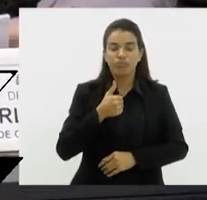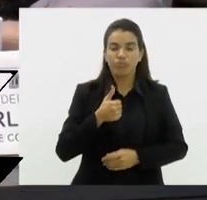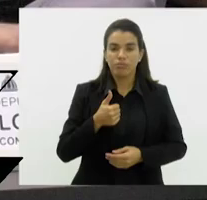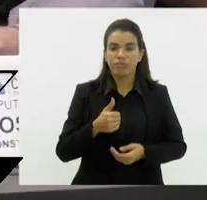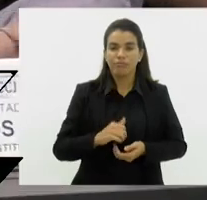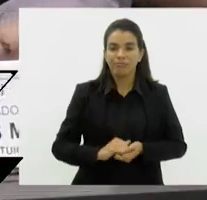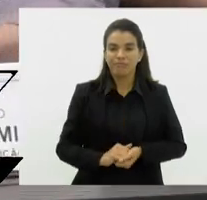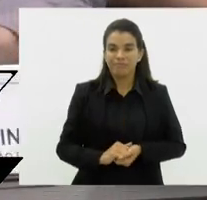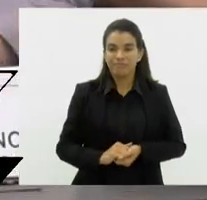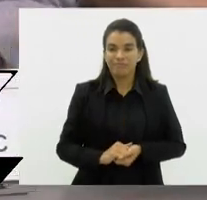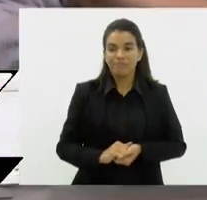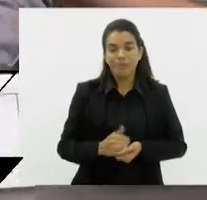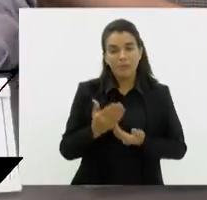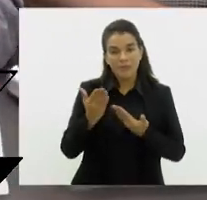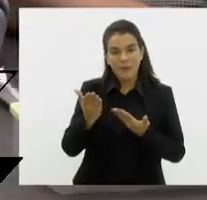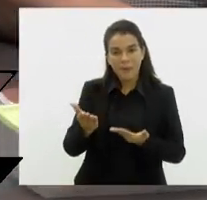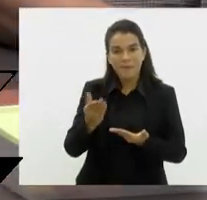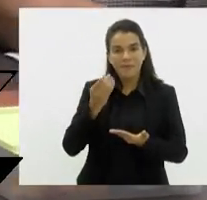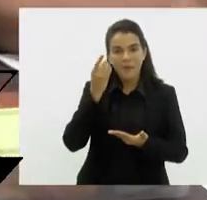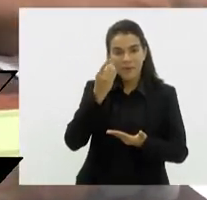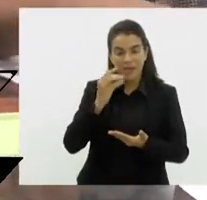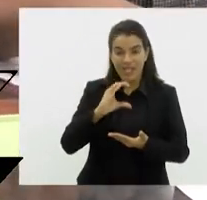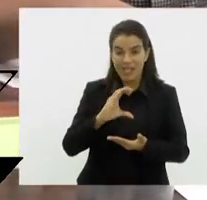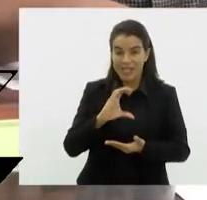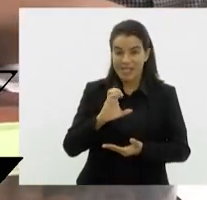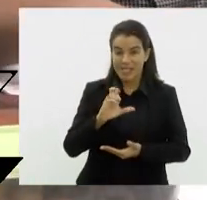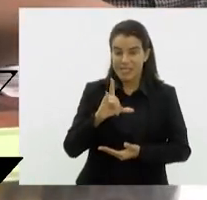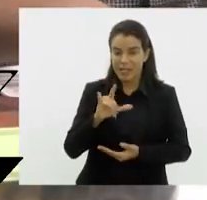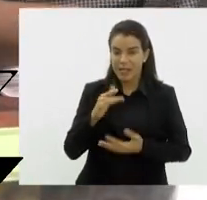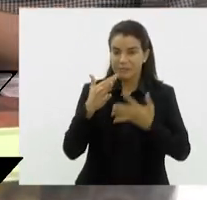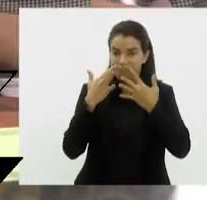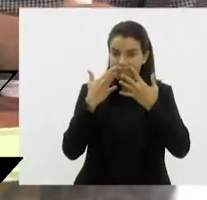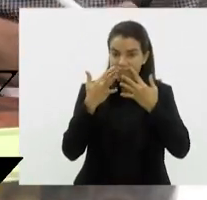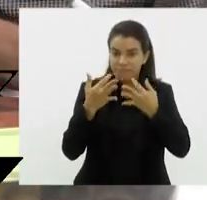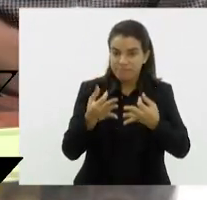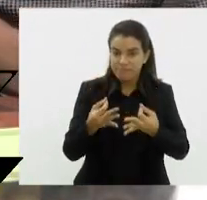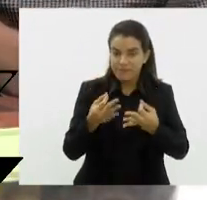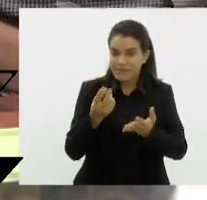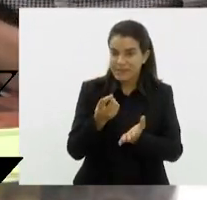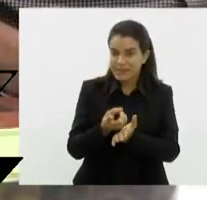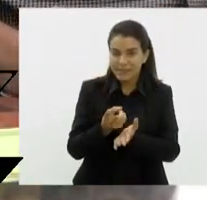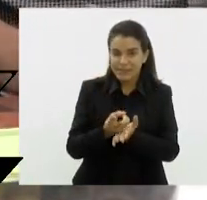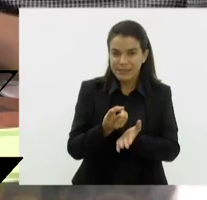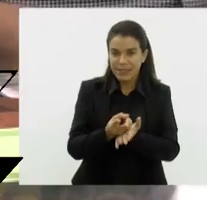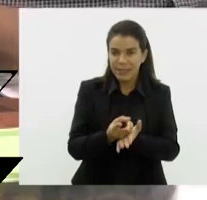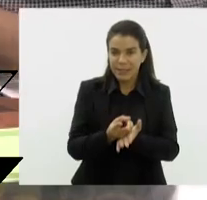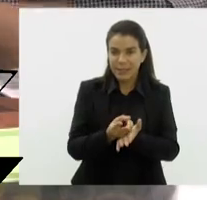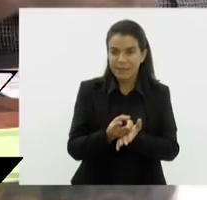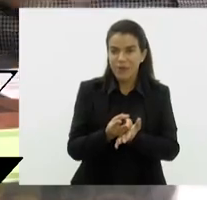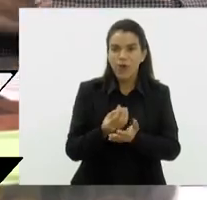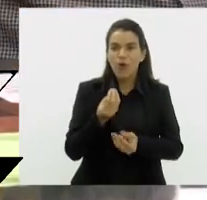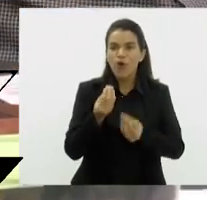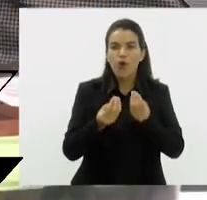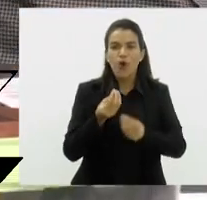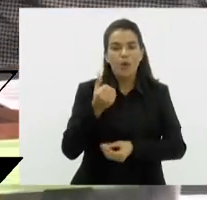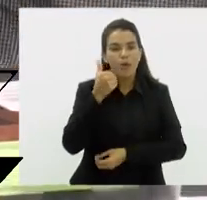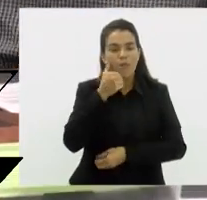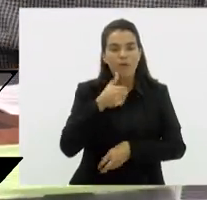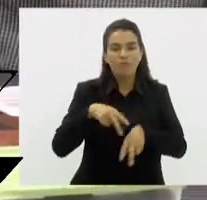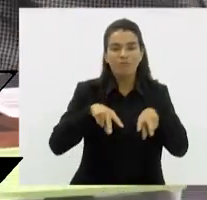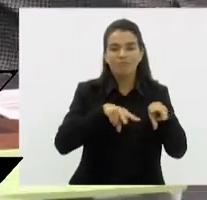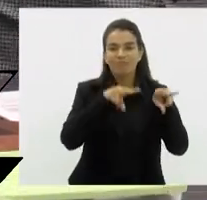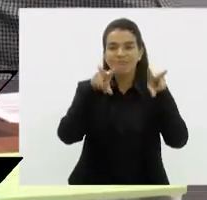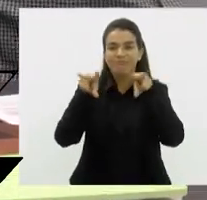aqui a deputada Célia Jordão, sempre atenta com seu olhar, de como é que eu... feminino de gavião,